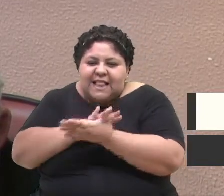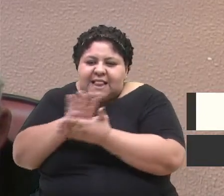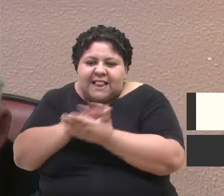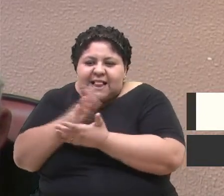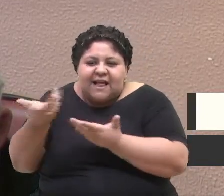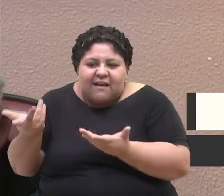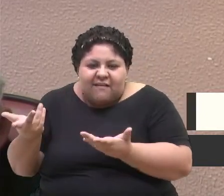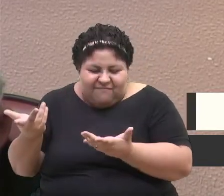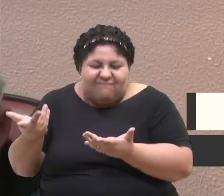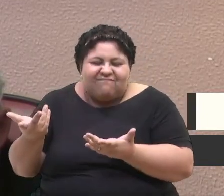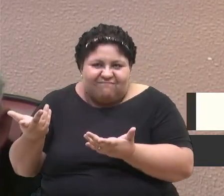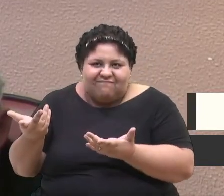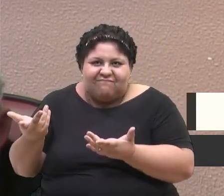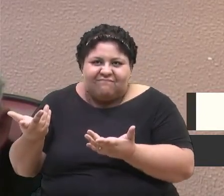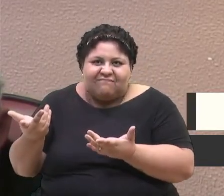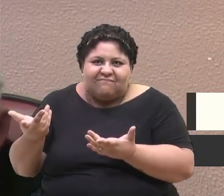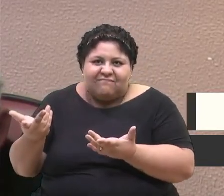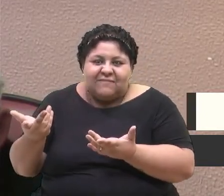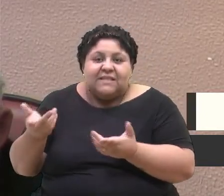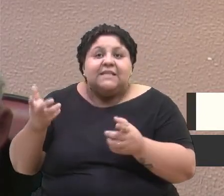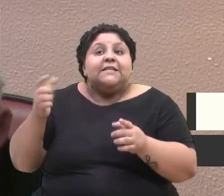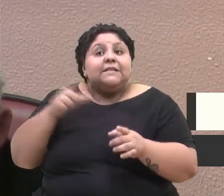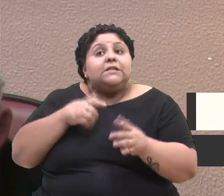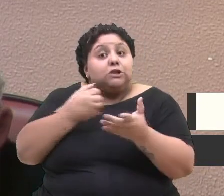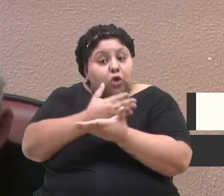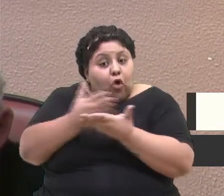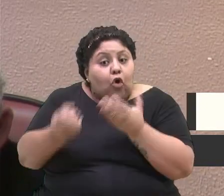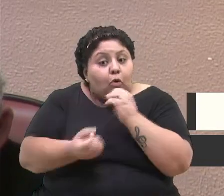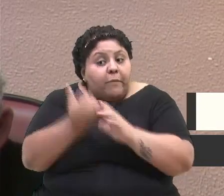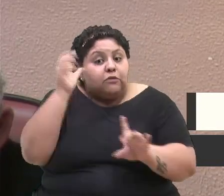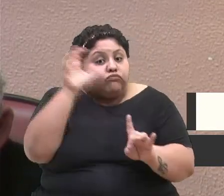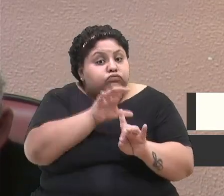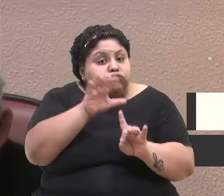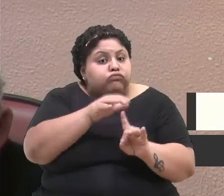os efeitos. Surtiu os efeitos que nós estamos votando um projeto hoje.